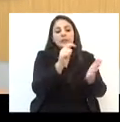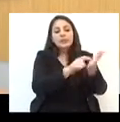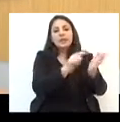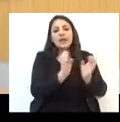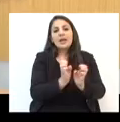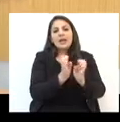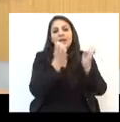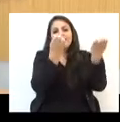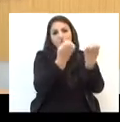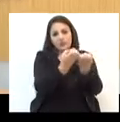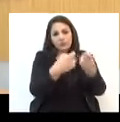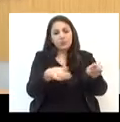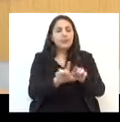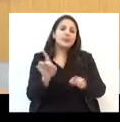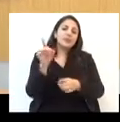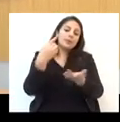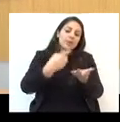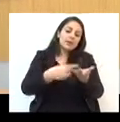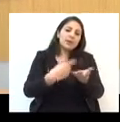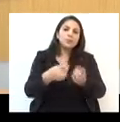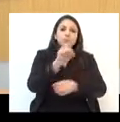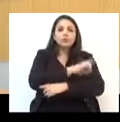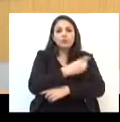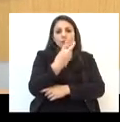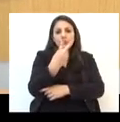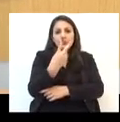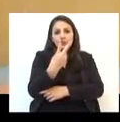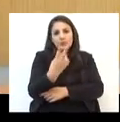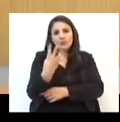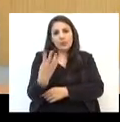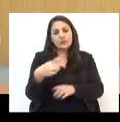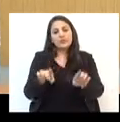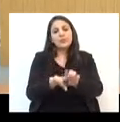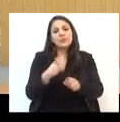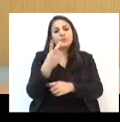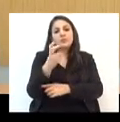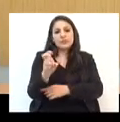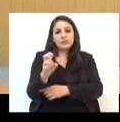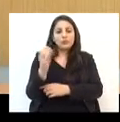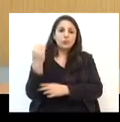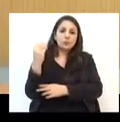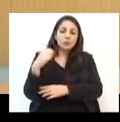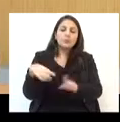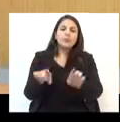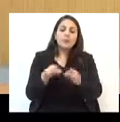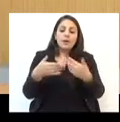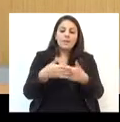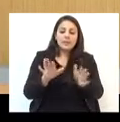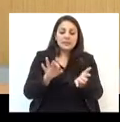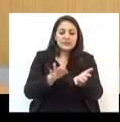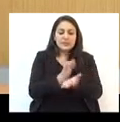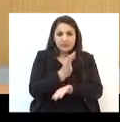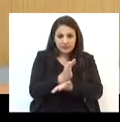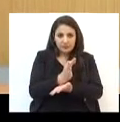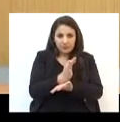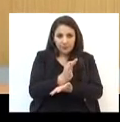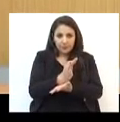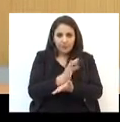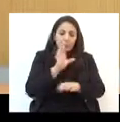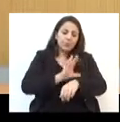marcadas para os dias 24 e 25 de outubro. Também estão abertas as inscrições para